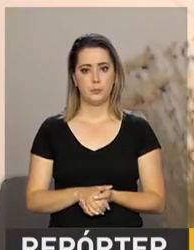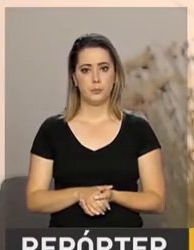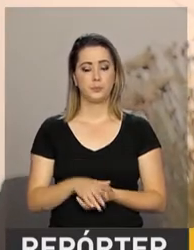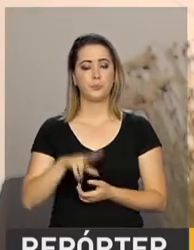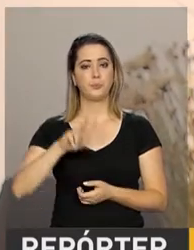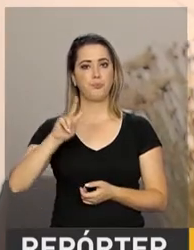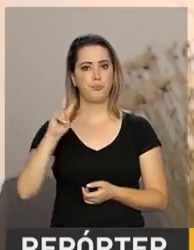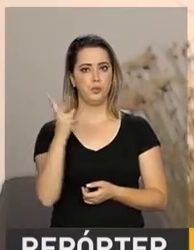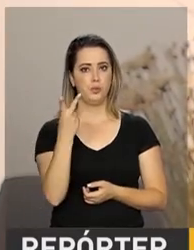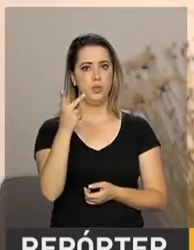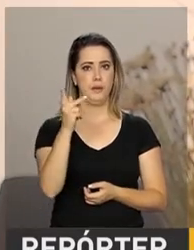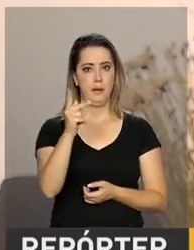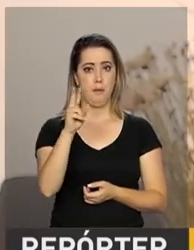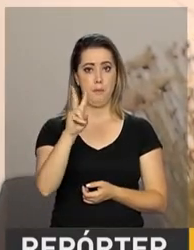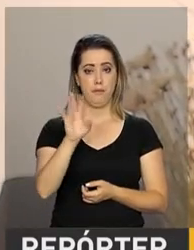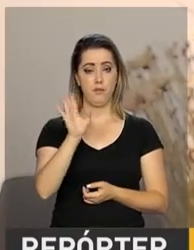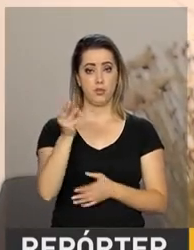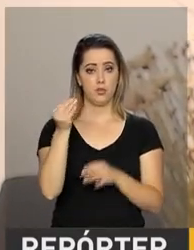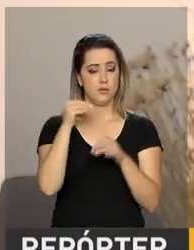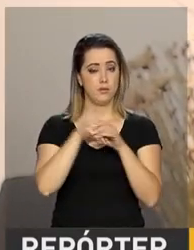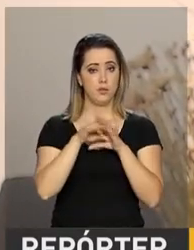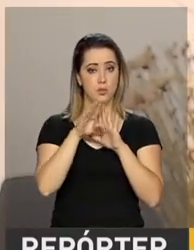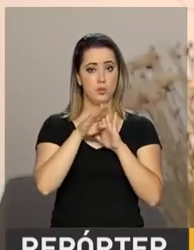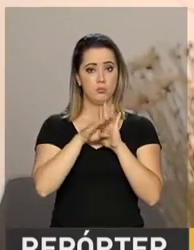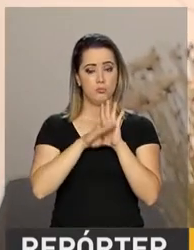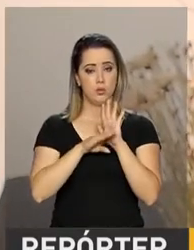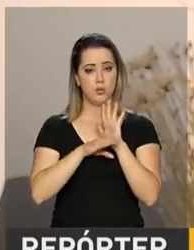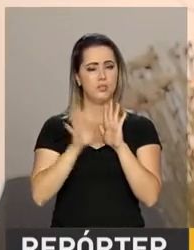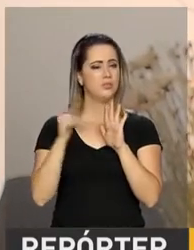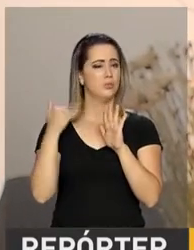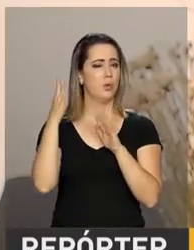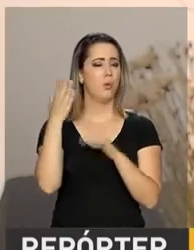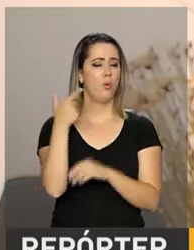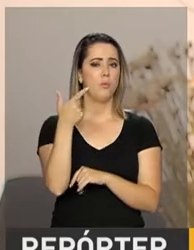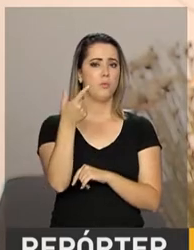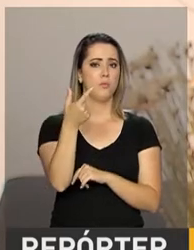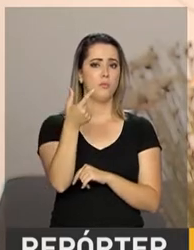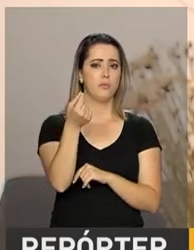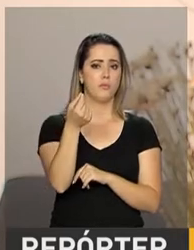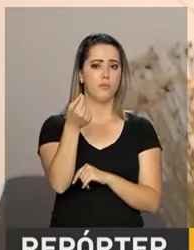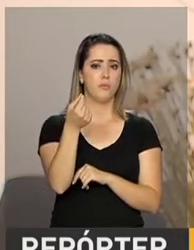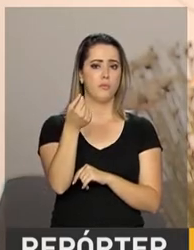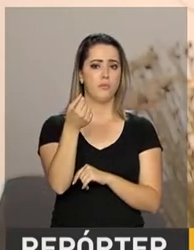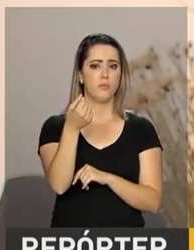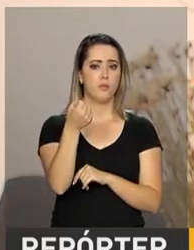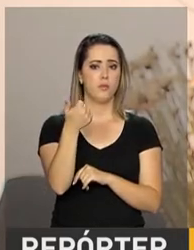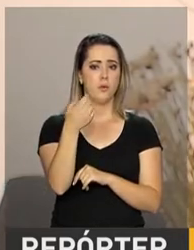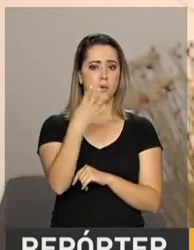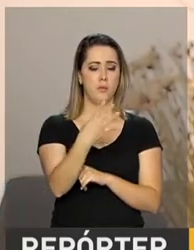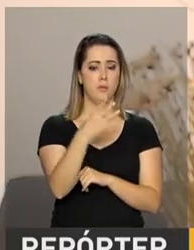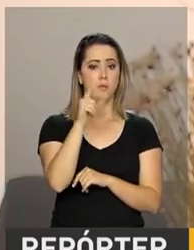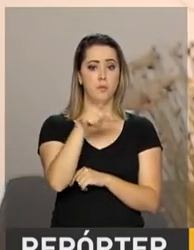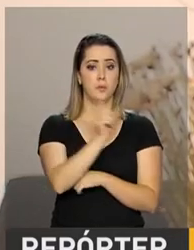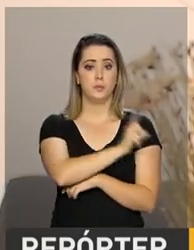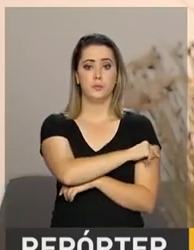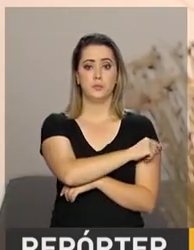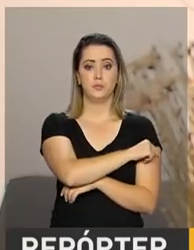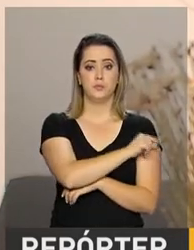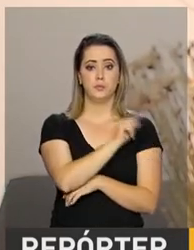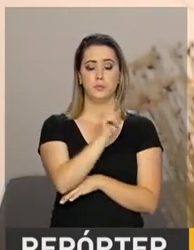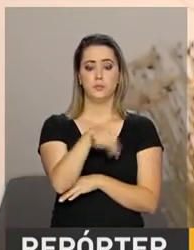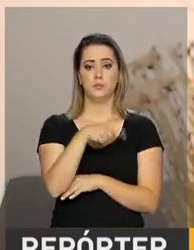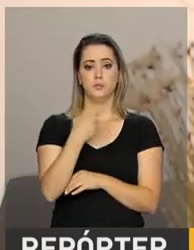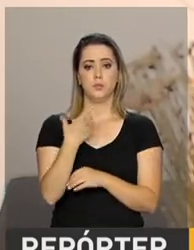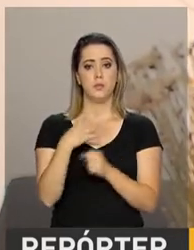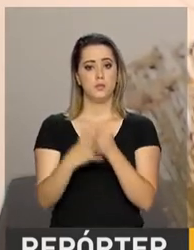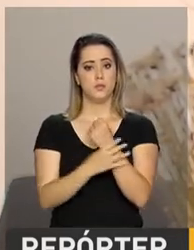vacina que ela já está incorporado no calendário nacional de imunização desde 2000 e 2014 é uma vacina é